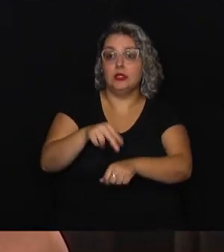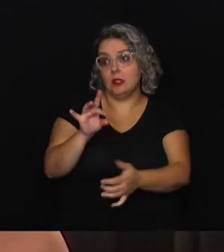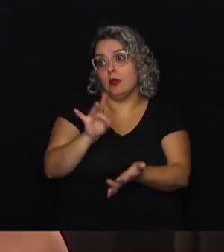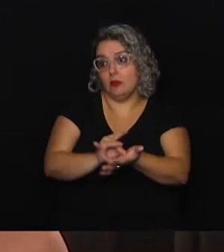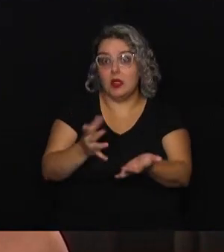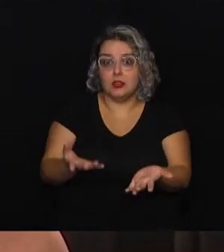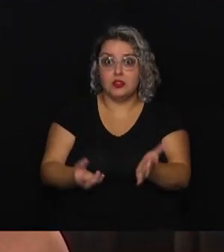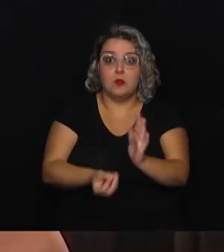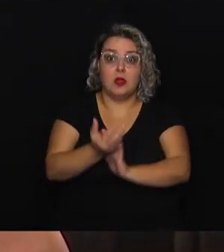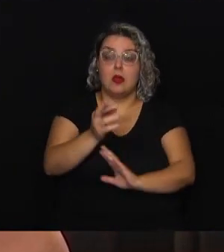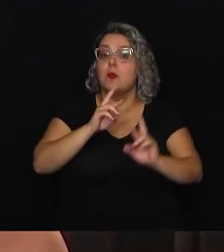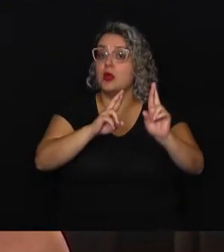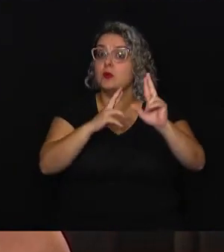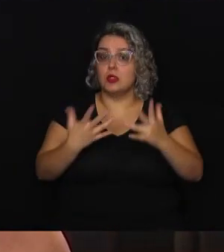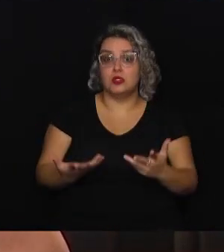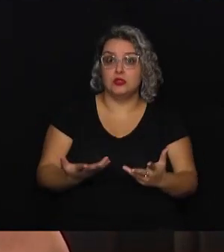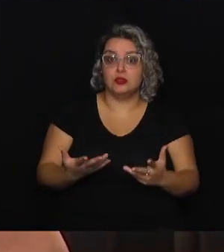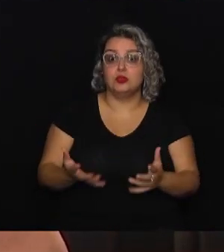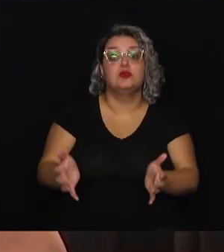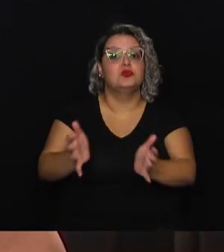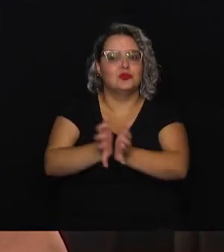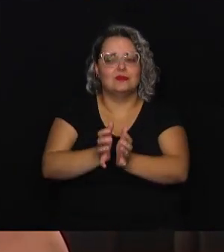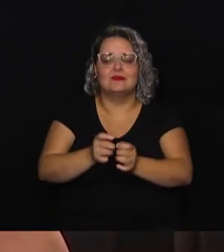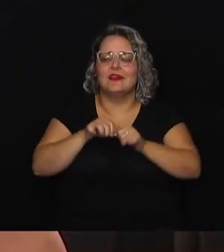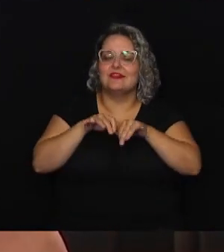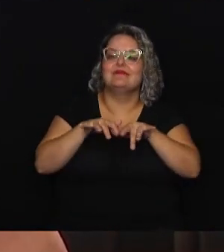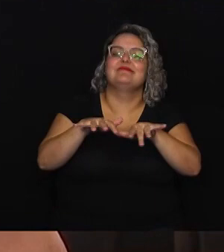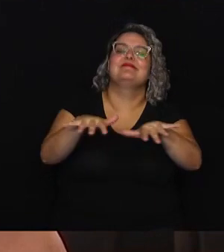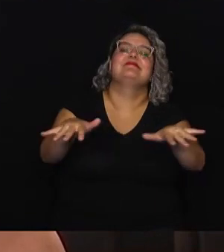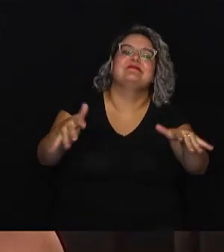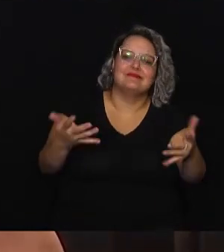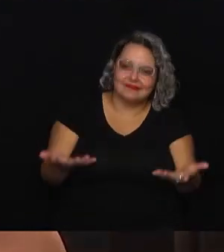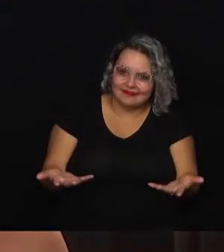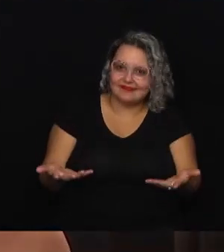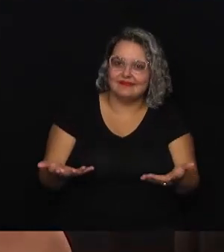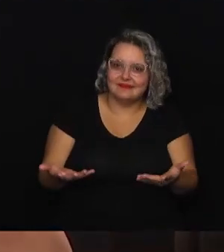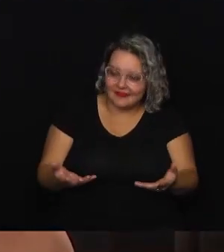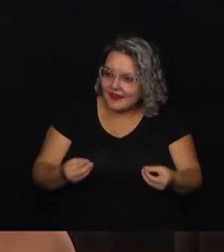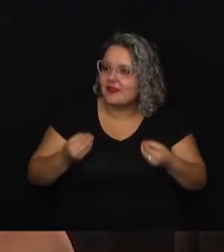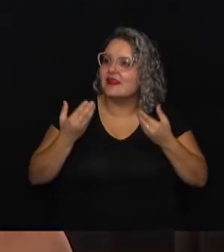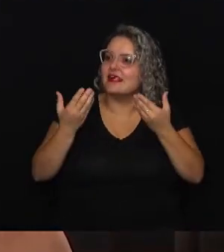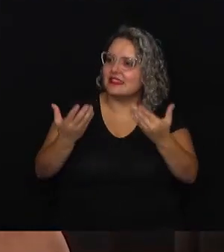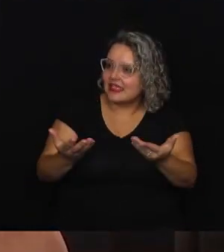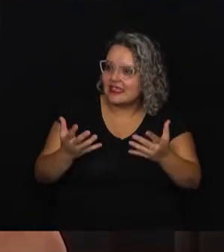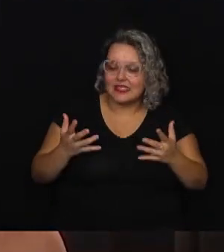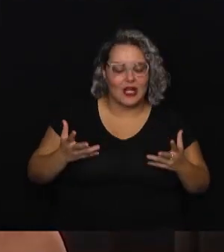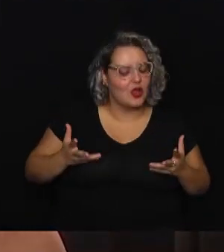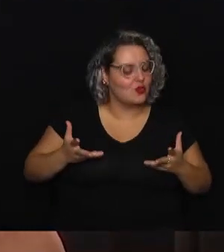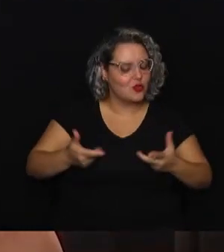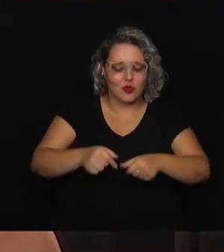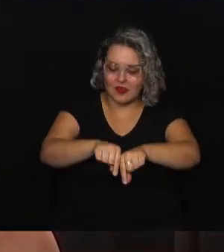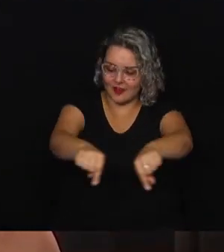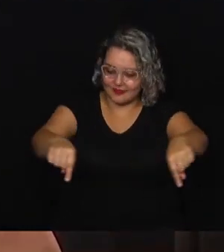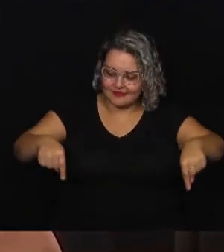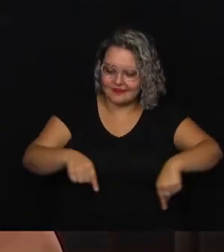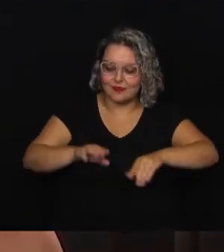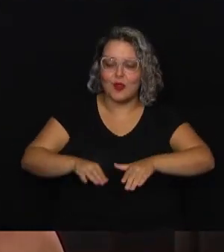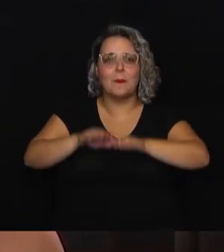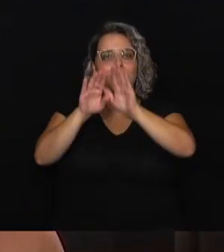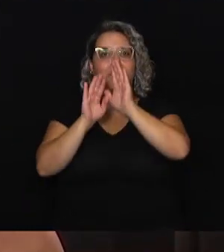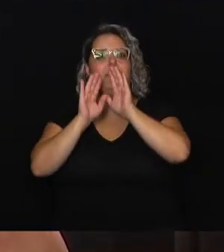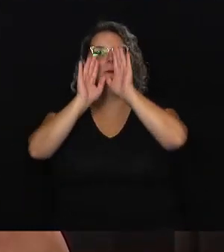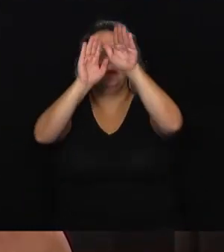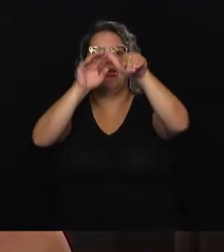criar uma expectativa de um time que vai cativar, que vai dar a entrega total na quadra e que vai buscar aí realmente os